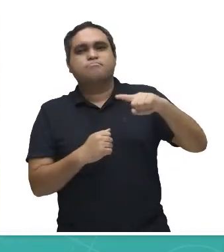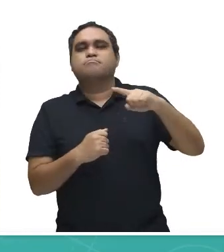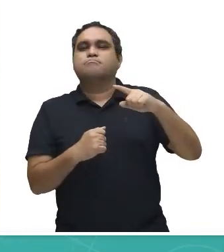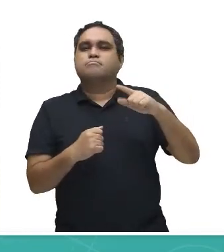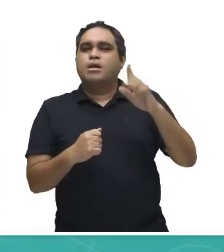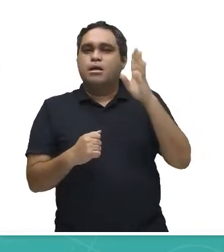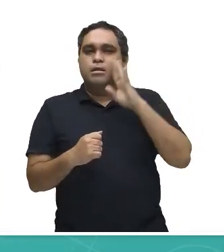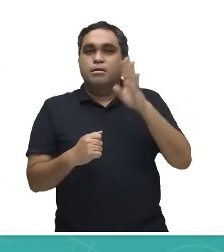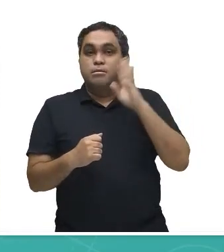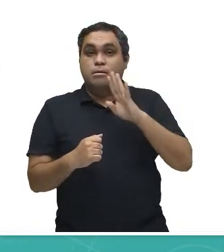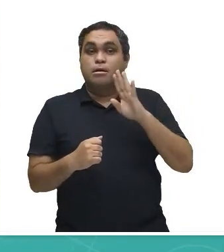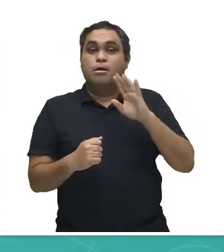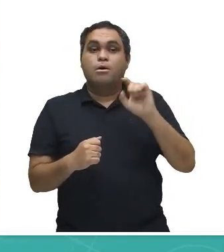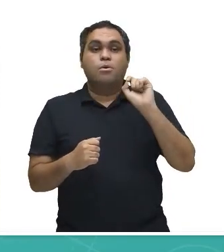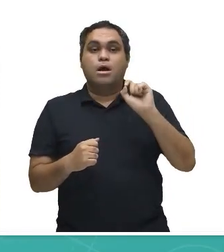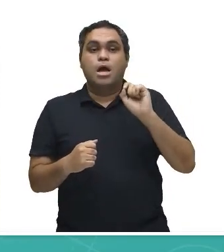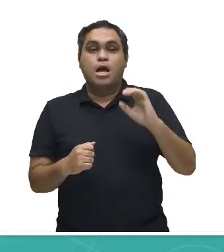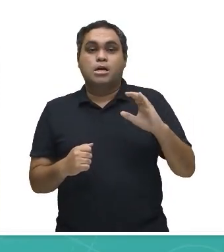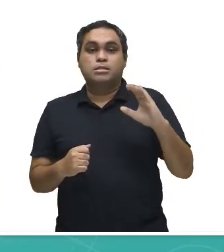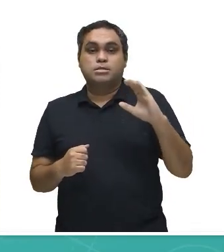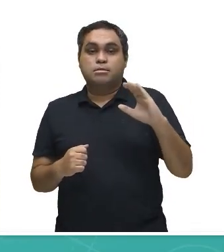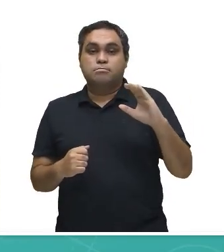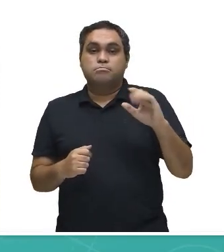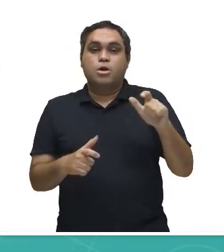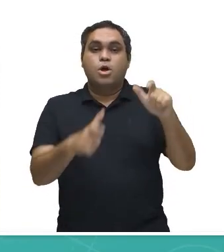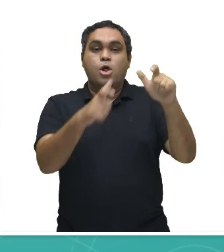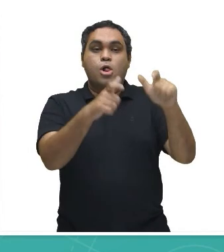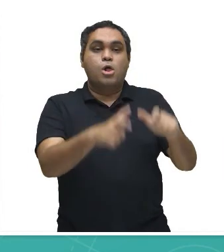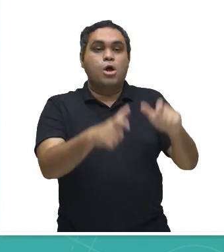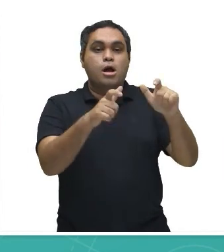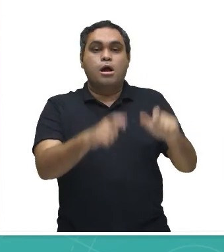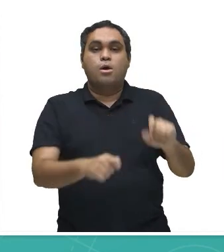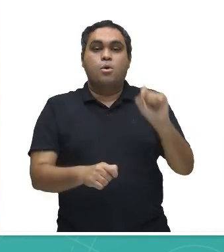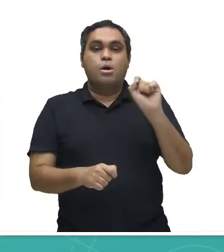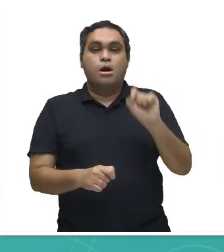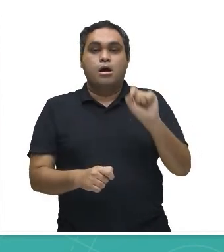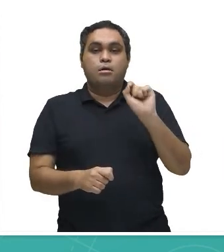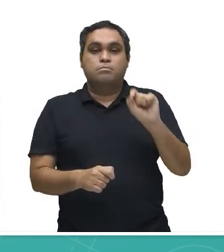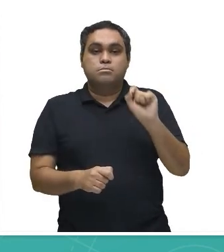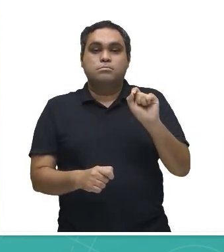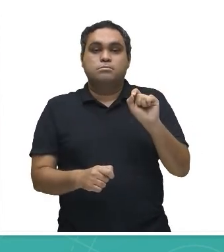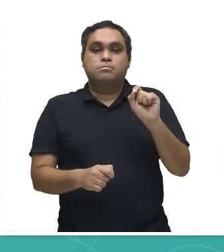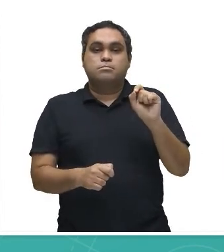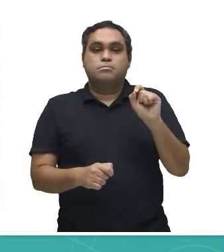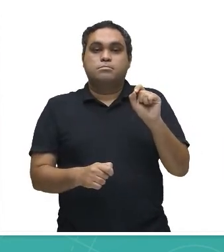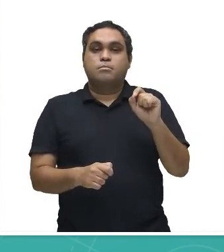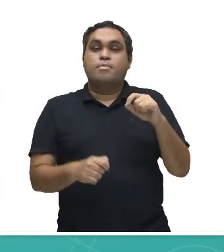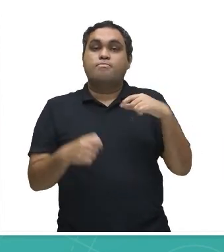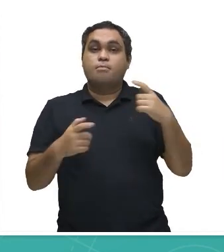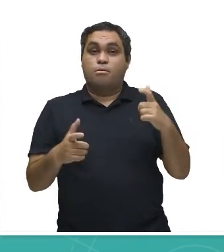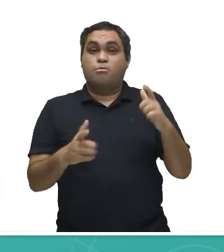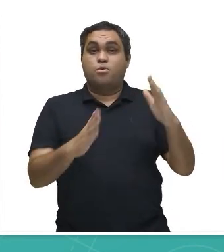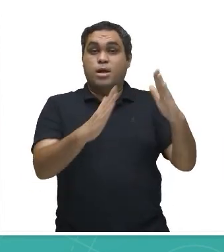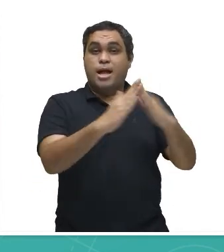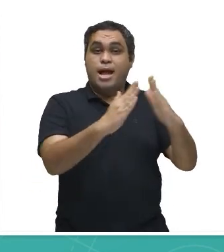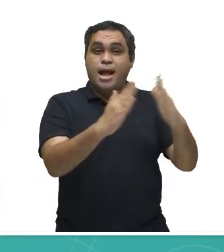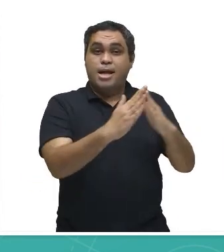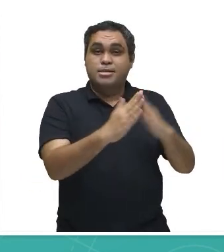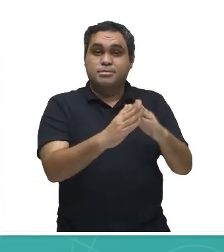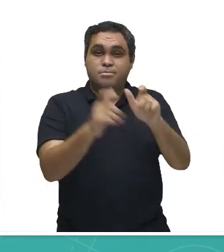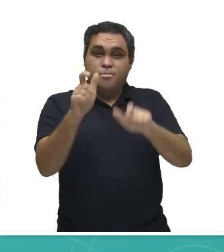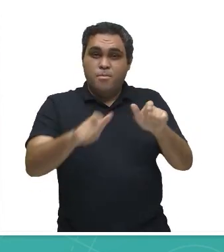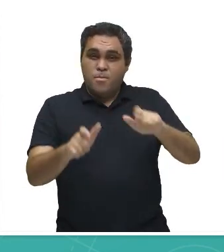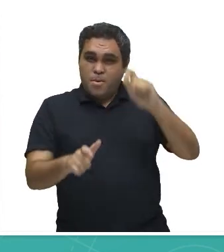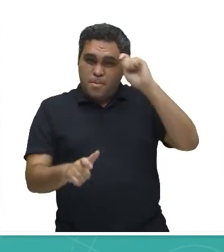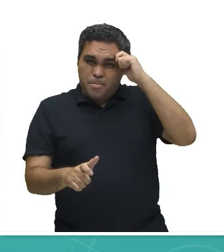é a letra C. A senzala era o local, era o nome dado ao local de moradia dos escravizados, um lugar de